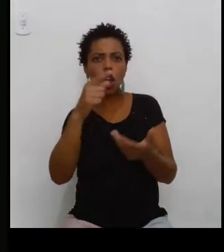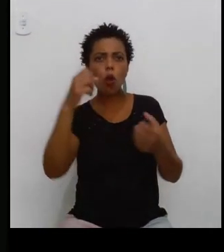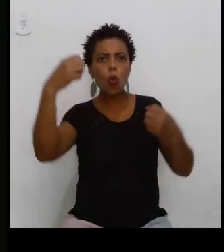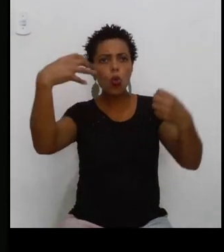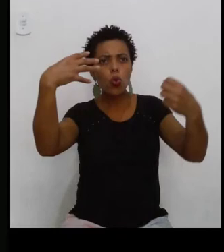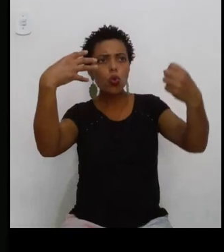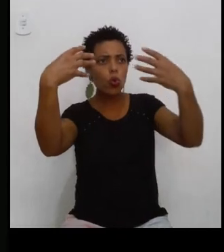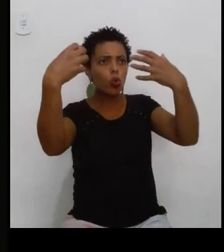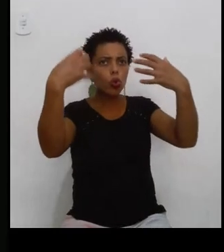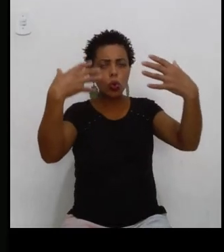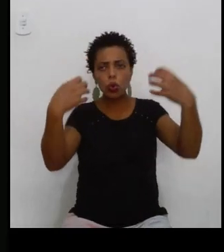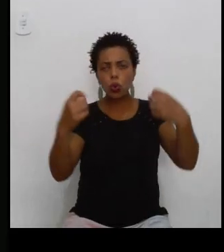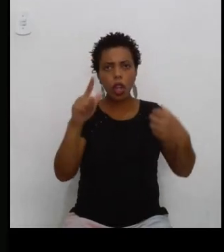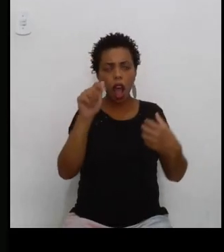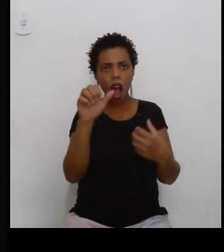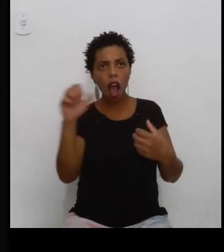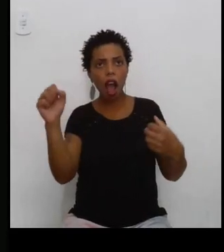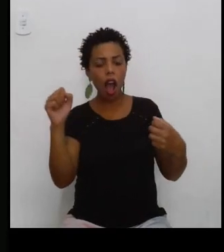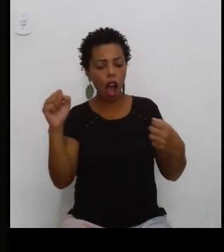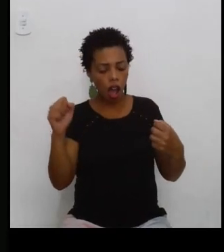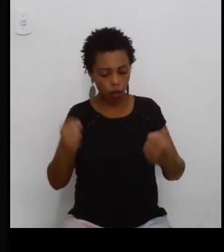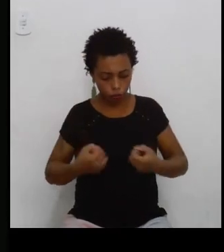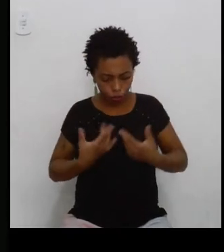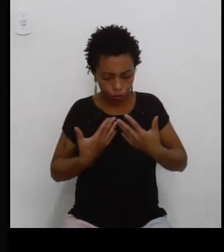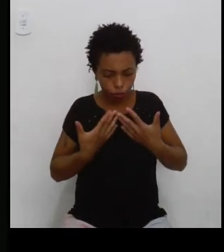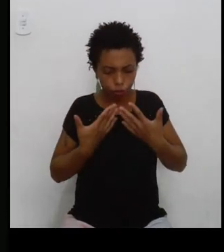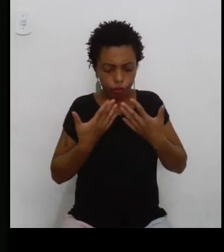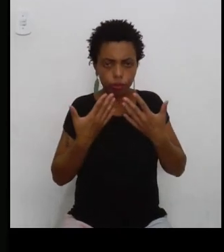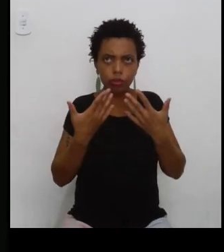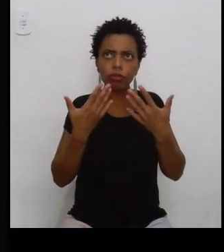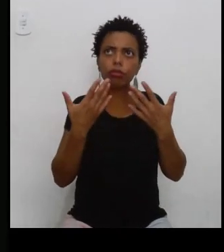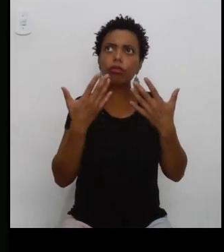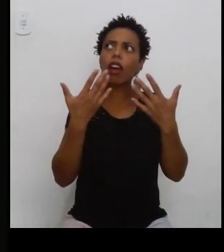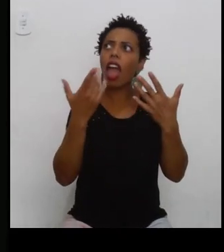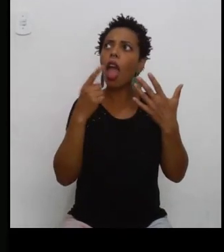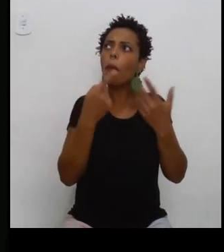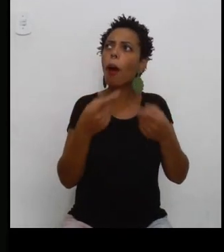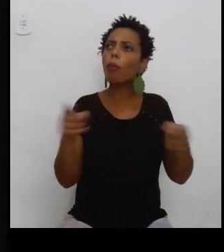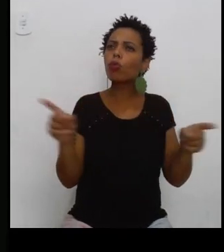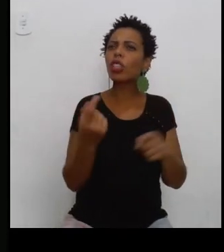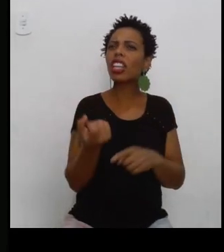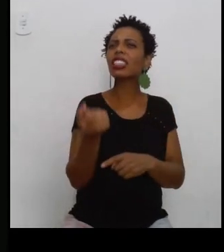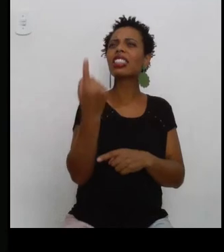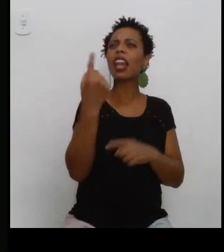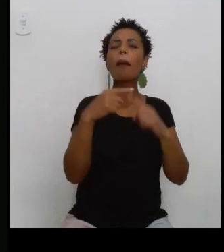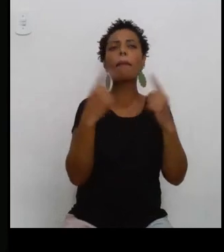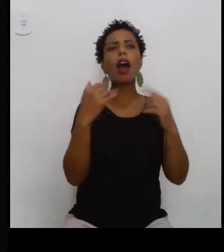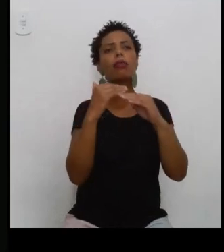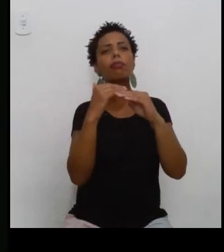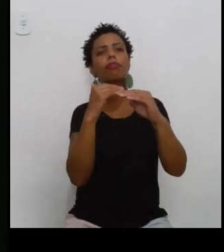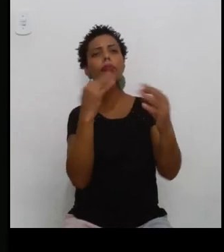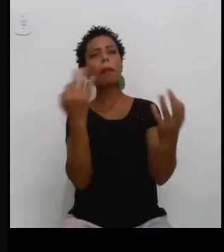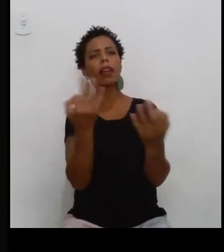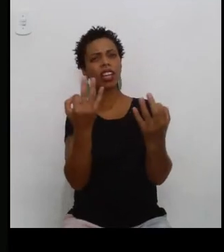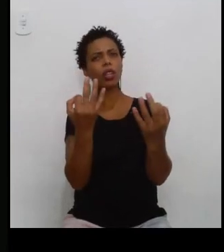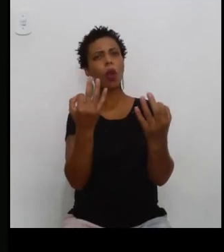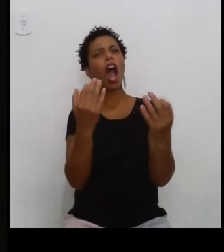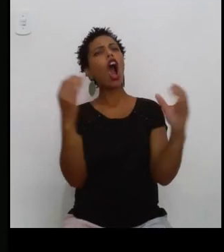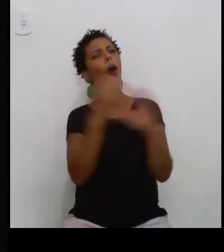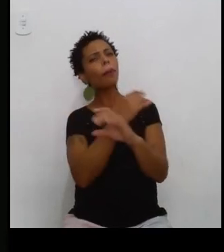e finitude humana uma música estranha e sublime tudo tá estranhamente completo o